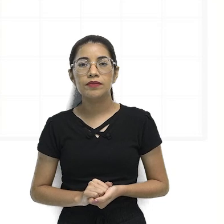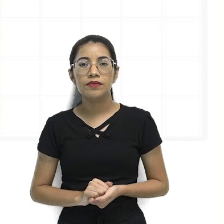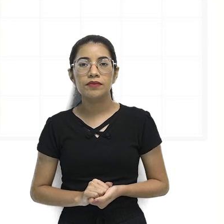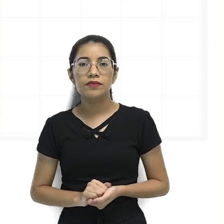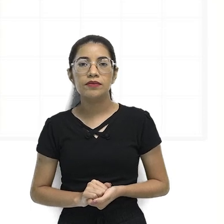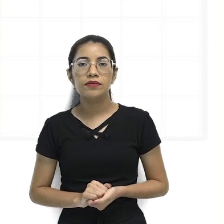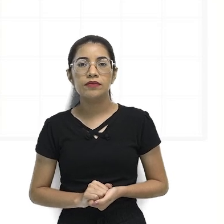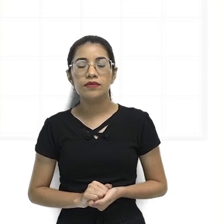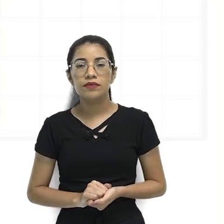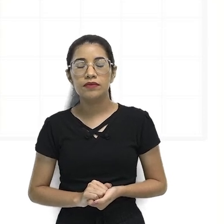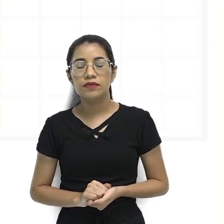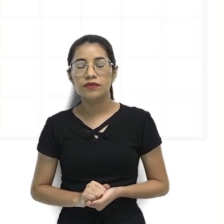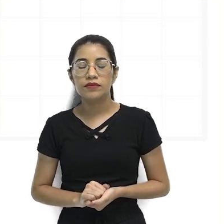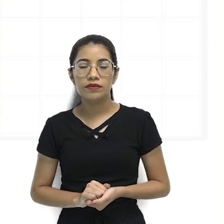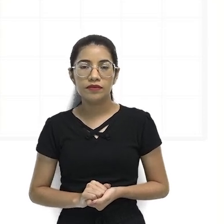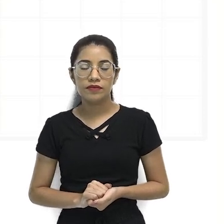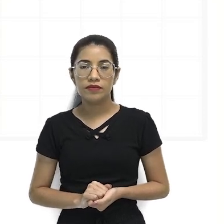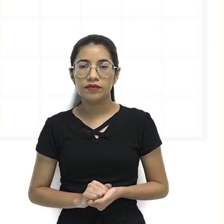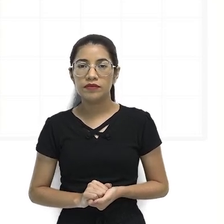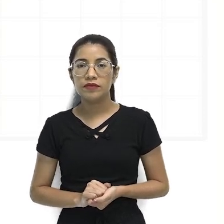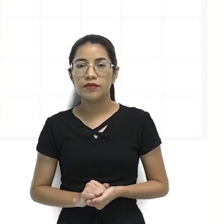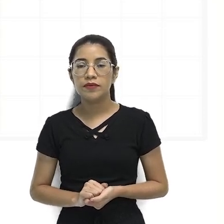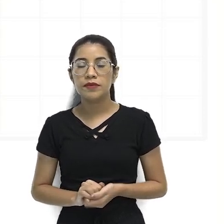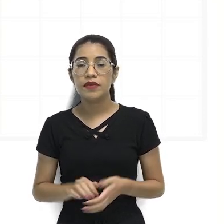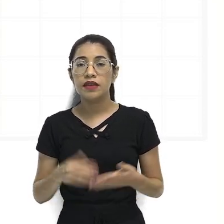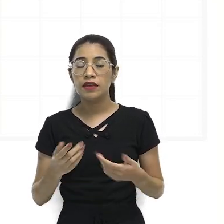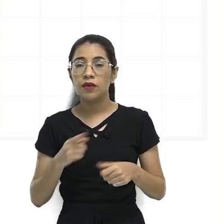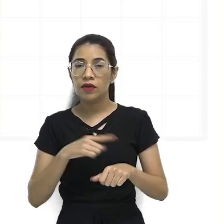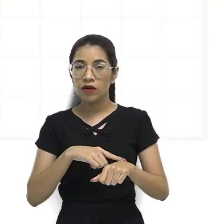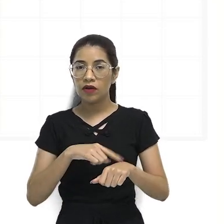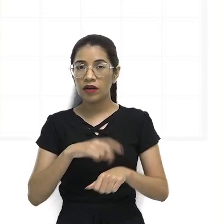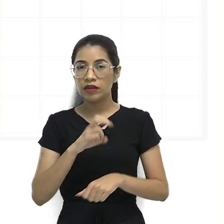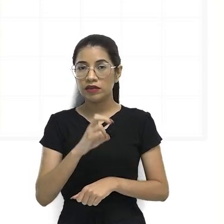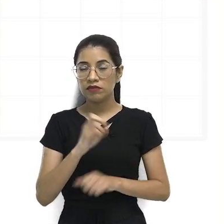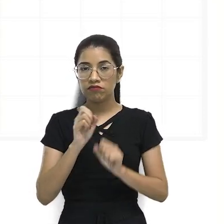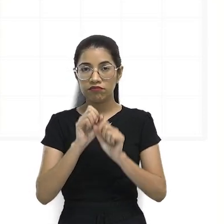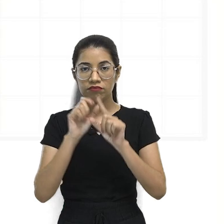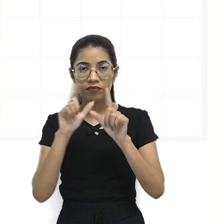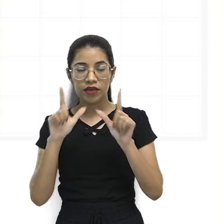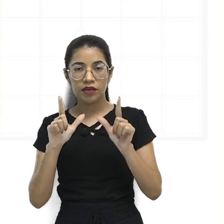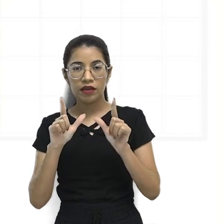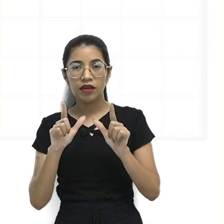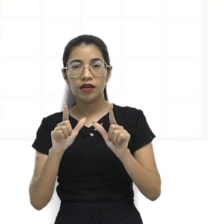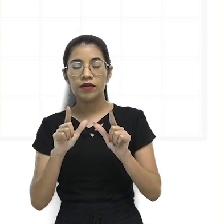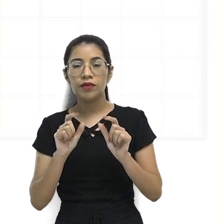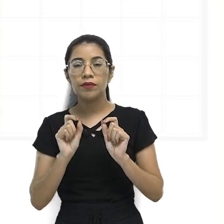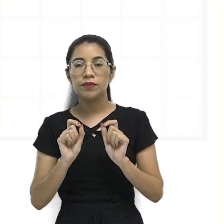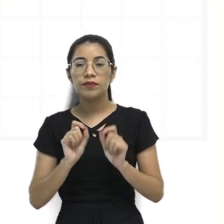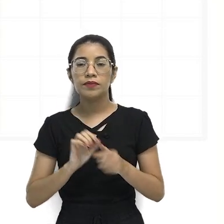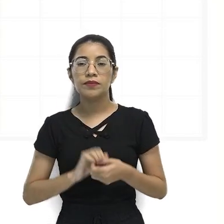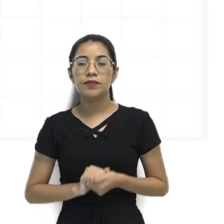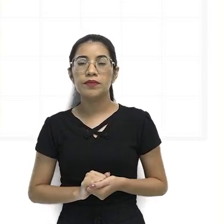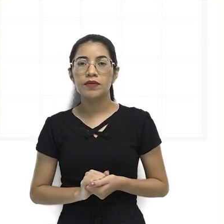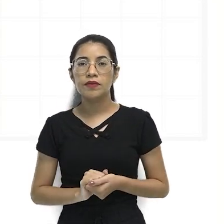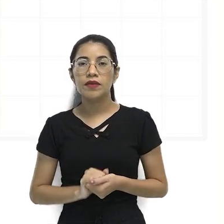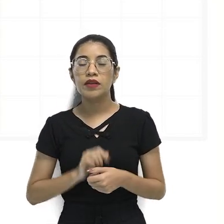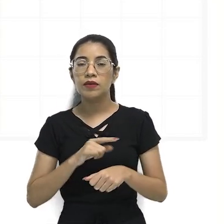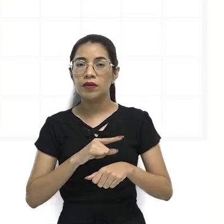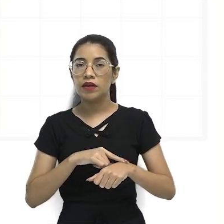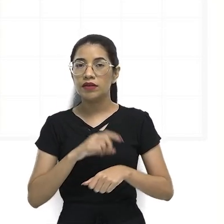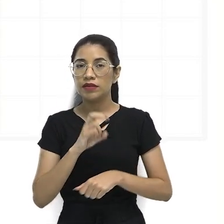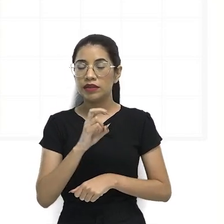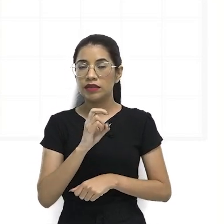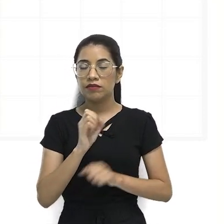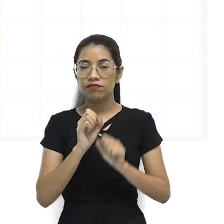Ora, às 5 da manhã, que foi justamente esse horário aqui, ó, às 5